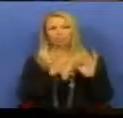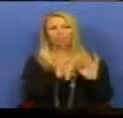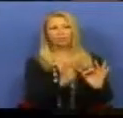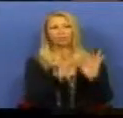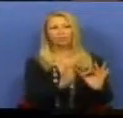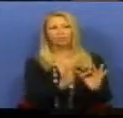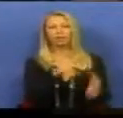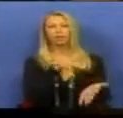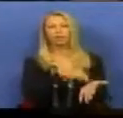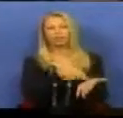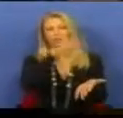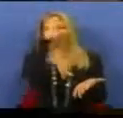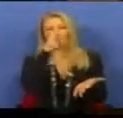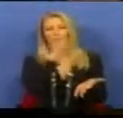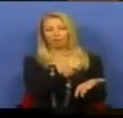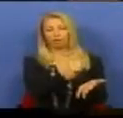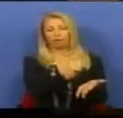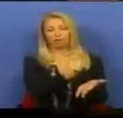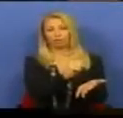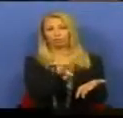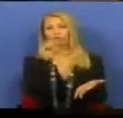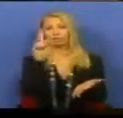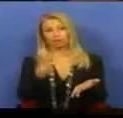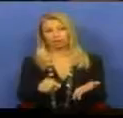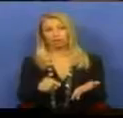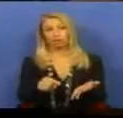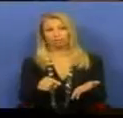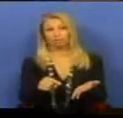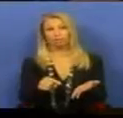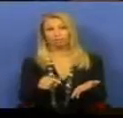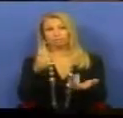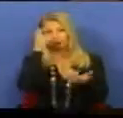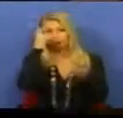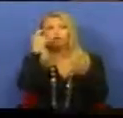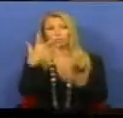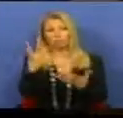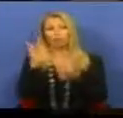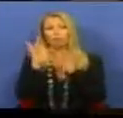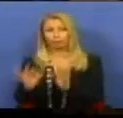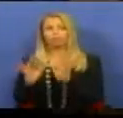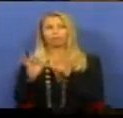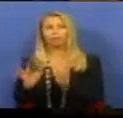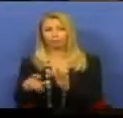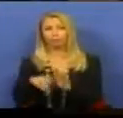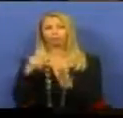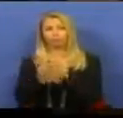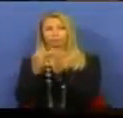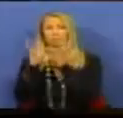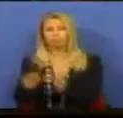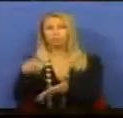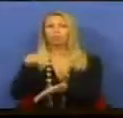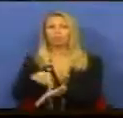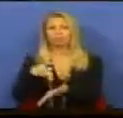posição do Governo e é inteiramente e surpreendentemente favorável à posição do